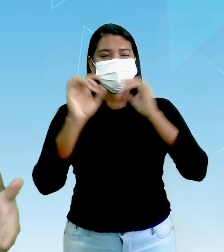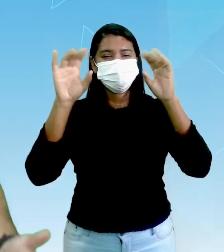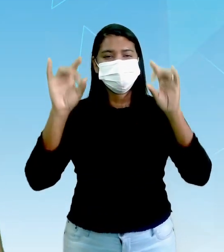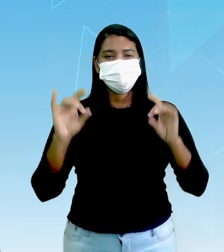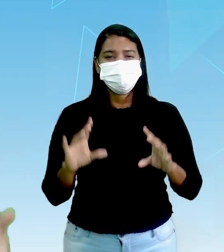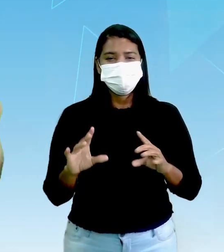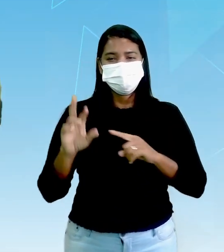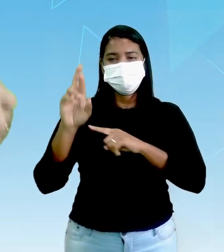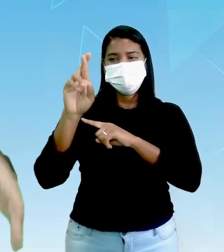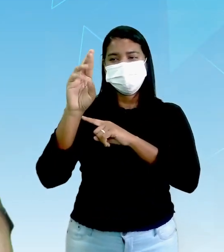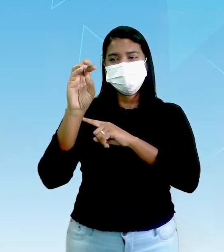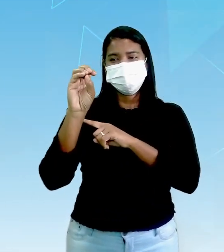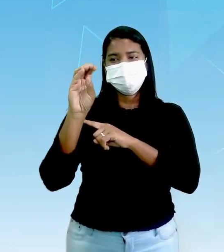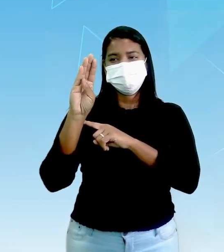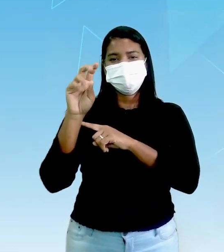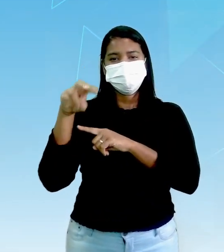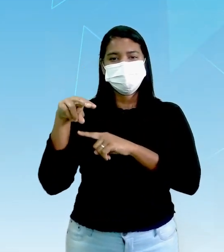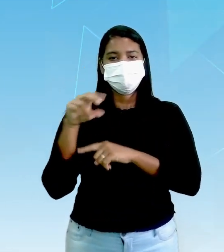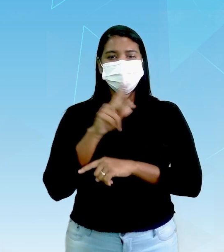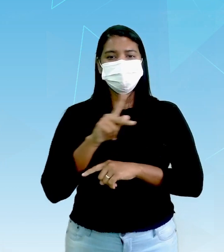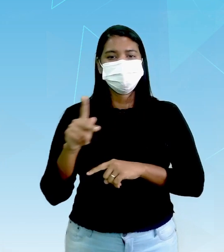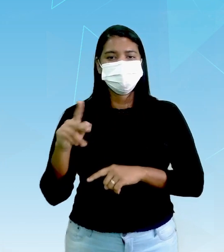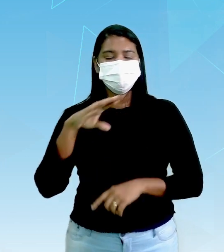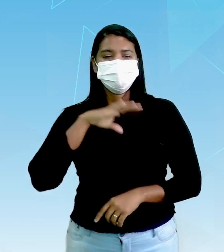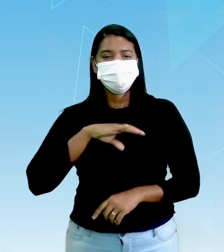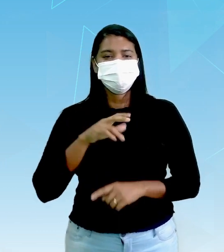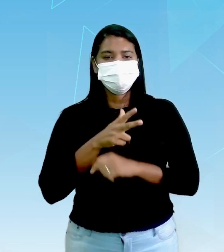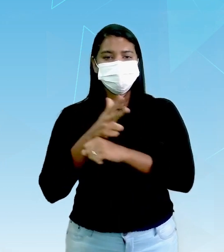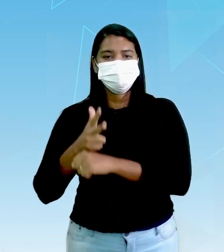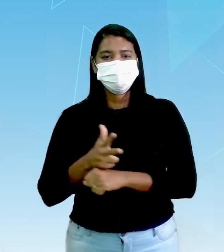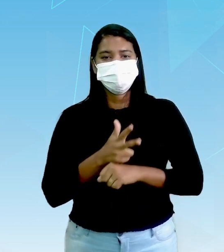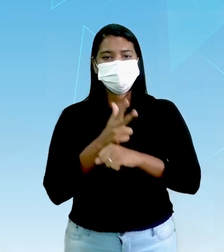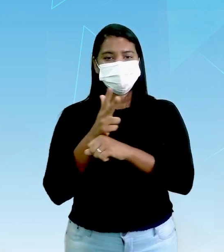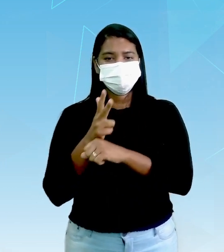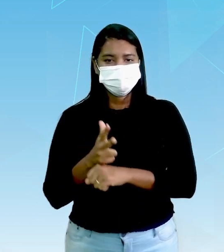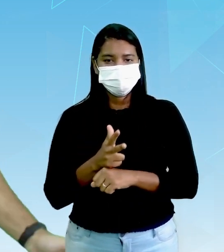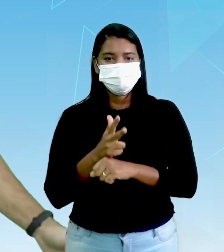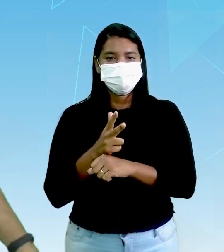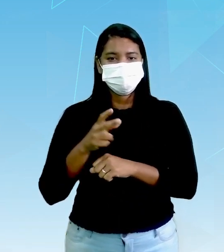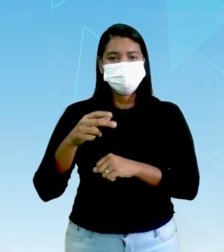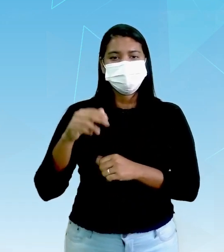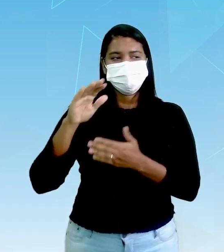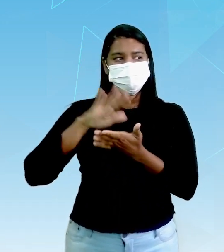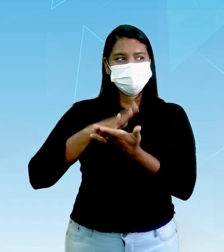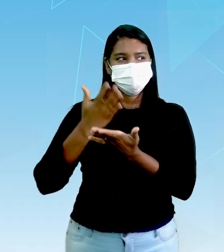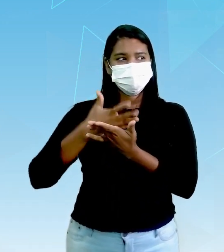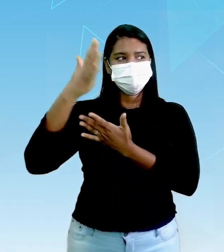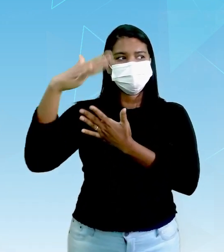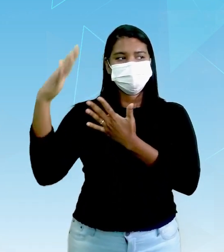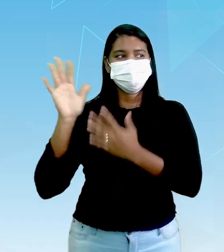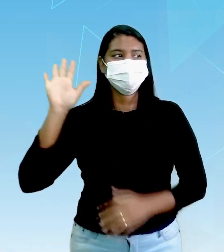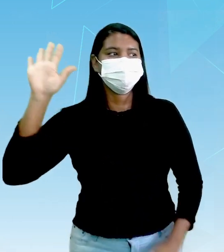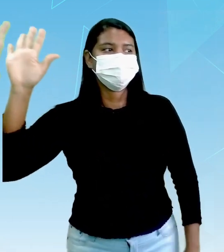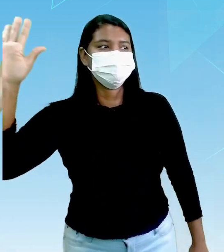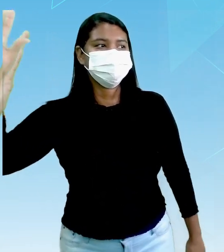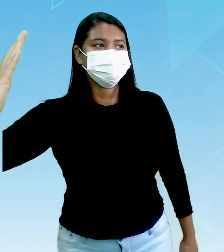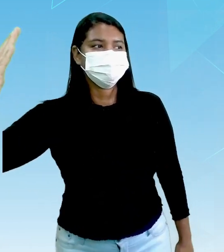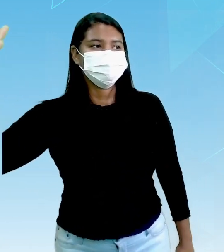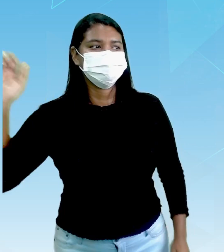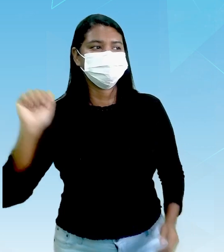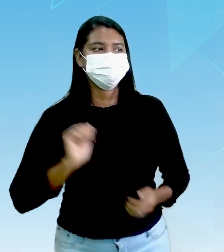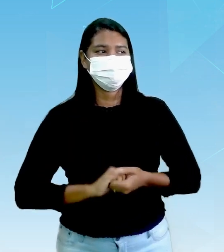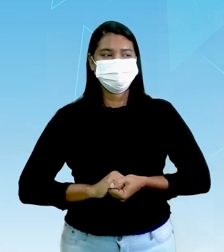Robson Tavares, que está aqui no estúdio, Manuelzinho da gravação aqui que está nos dando esse suporte, e a nossa intérprete. Chega batendo, a